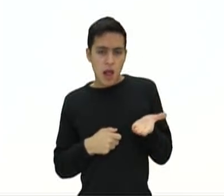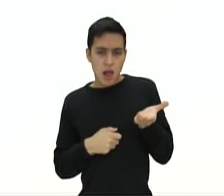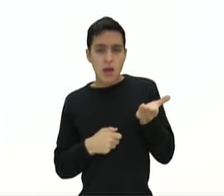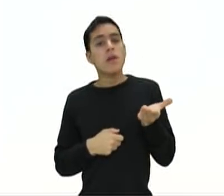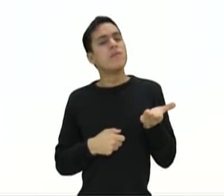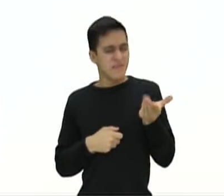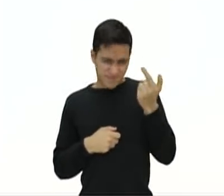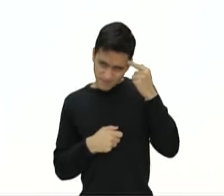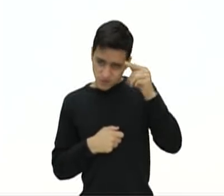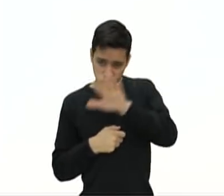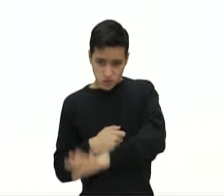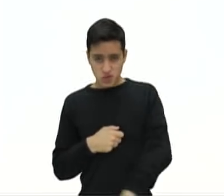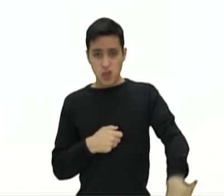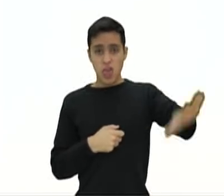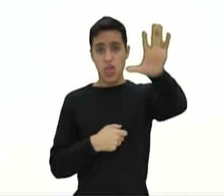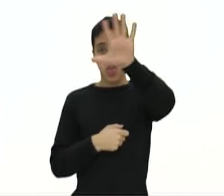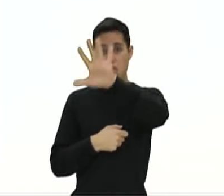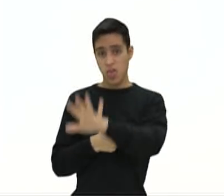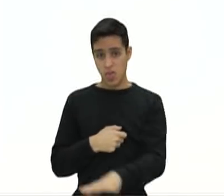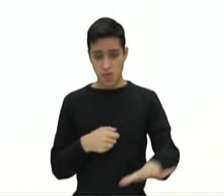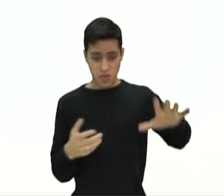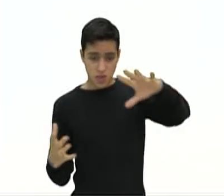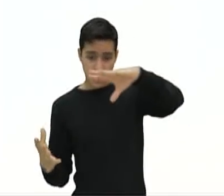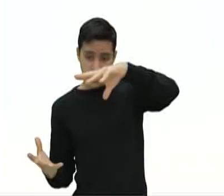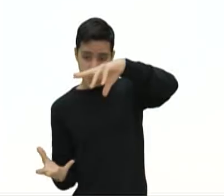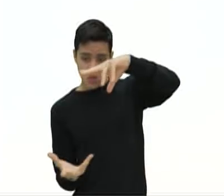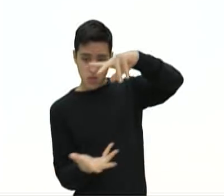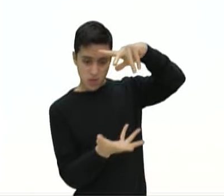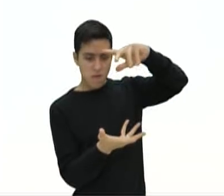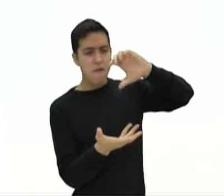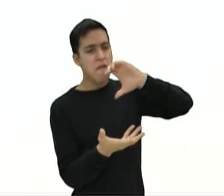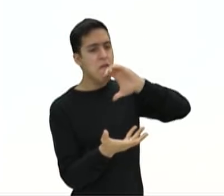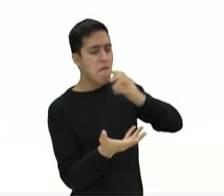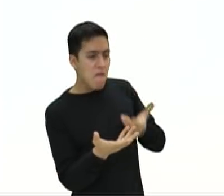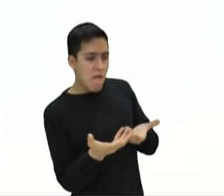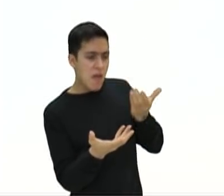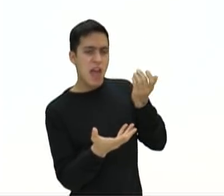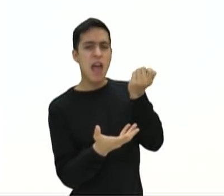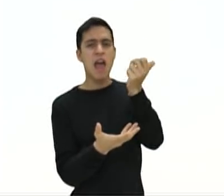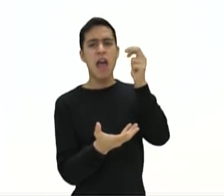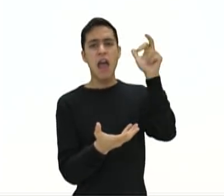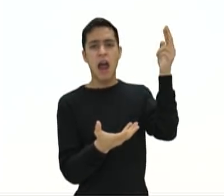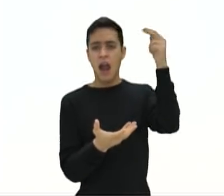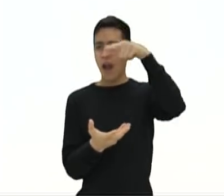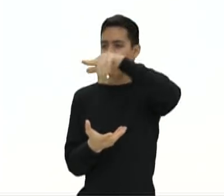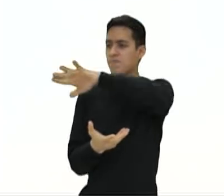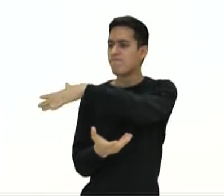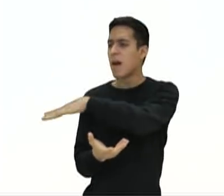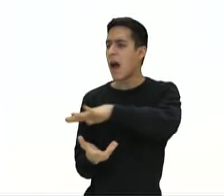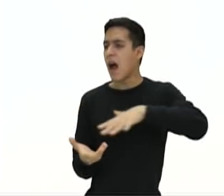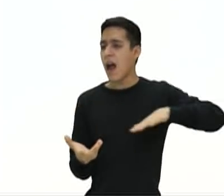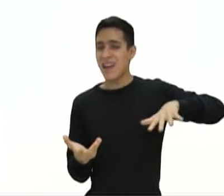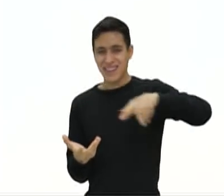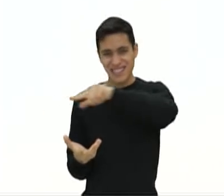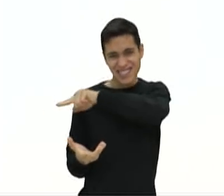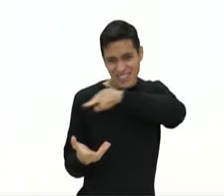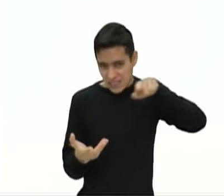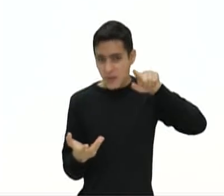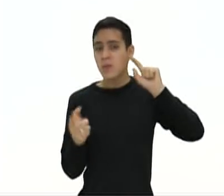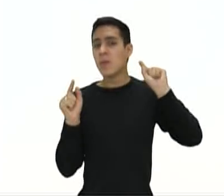todo. Então, aumenta a temperatura global do ar, dos oceanos, que é responsável